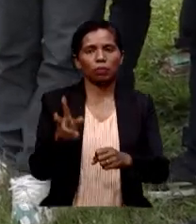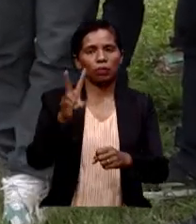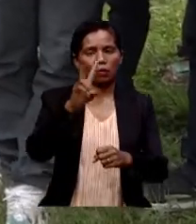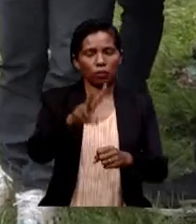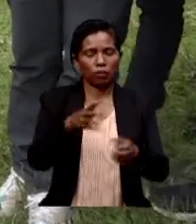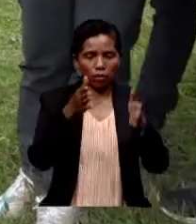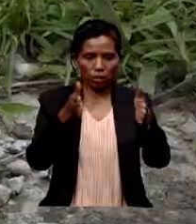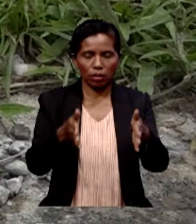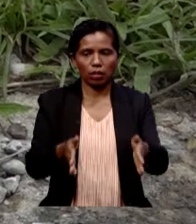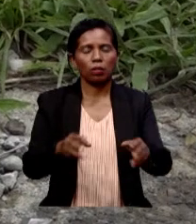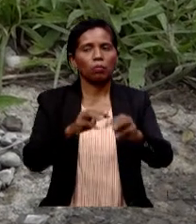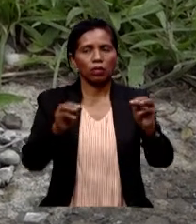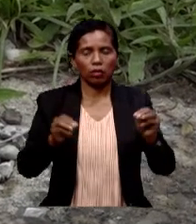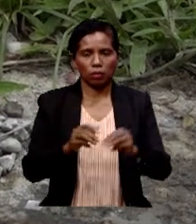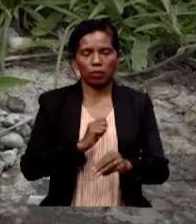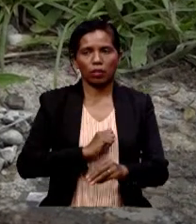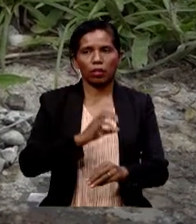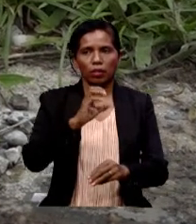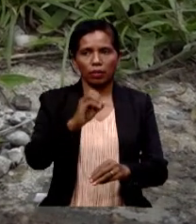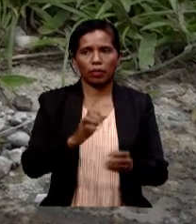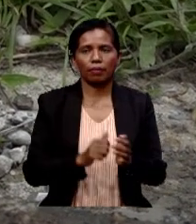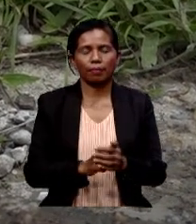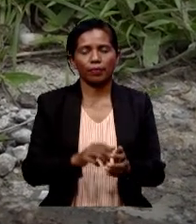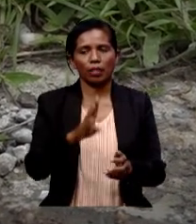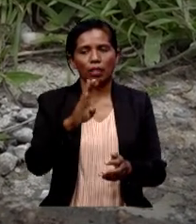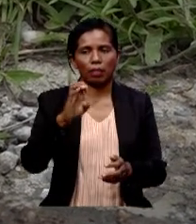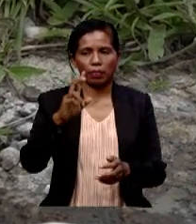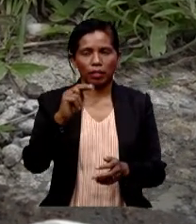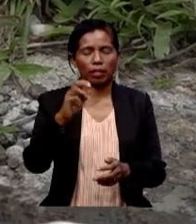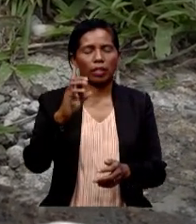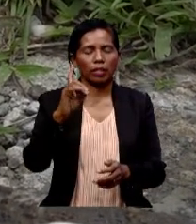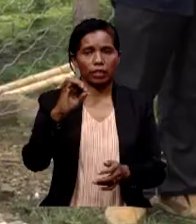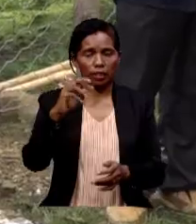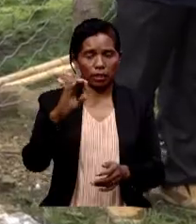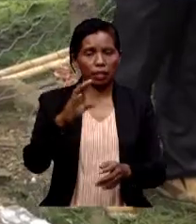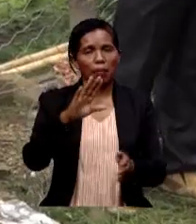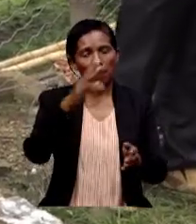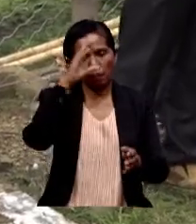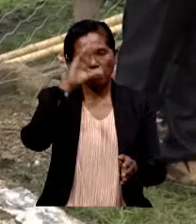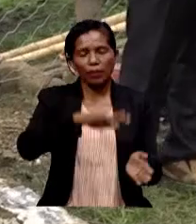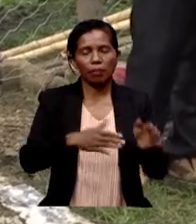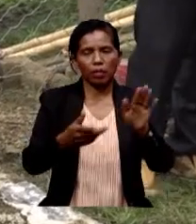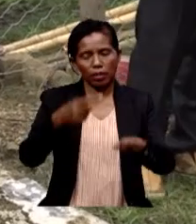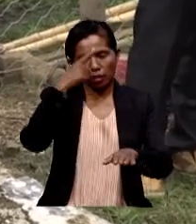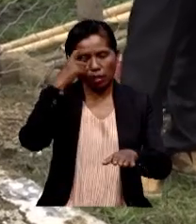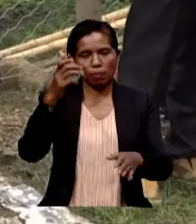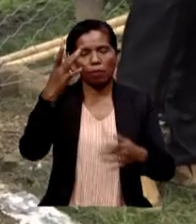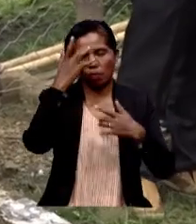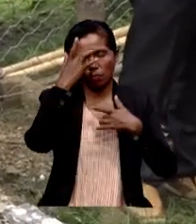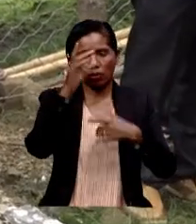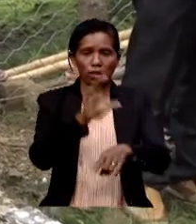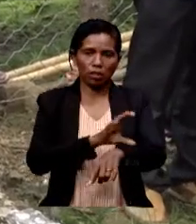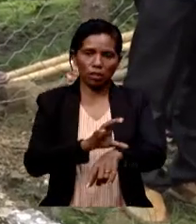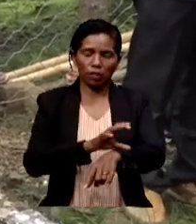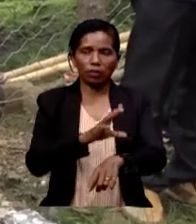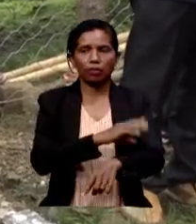Soro Craic, município Ainaro. Saudosa Bernardina Rauso da Silva mate, tamba sofre, moras cancro. Sanana agradece a